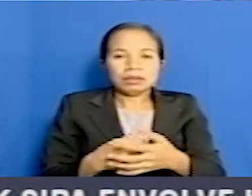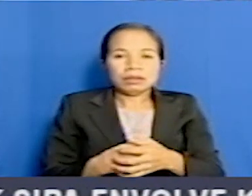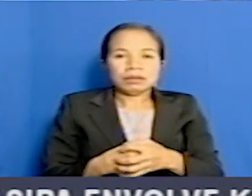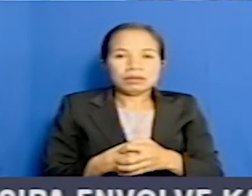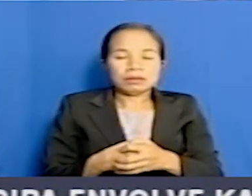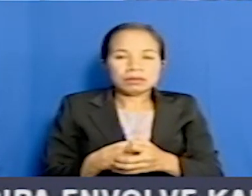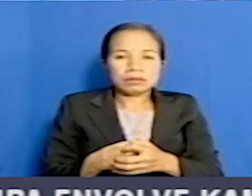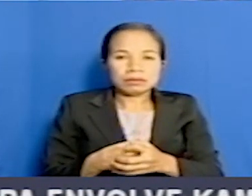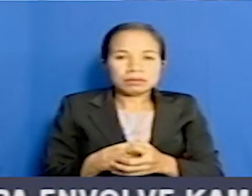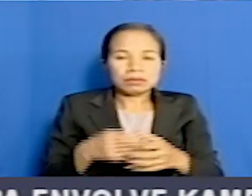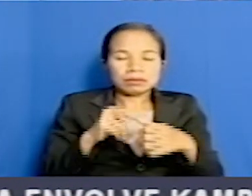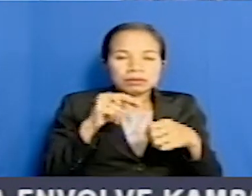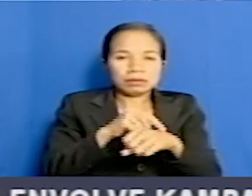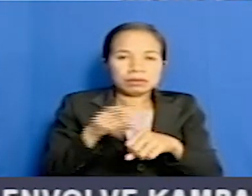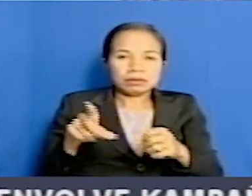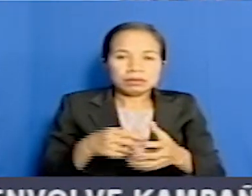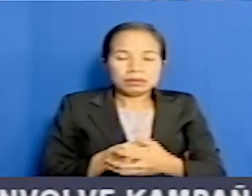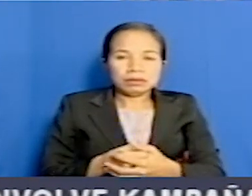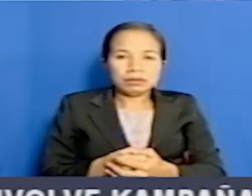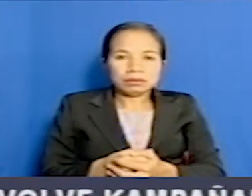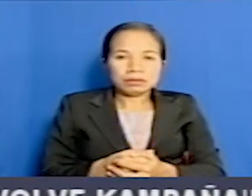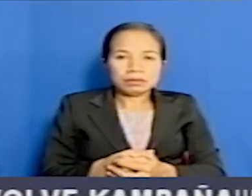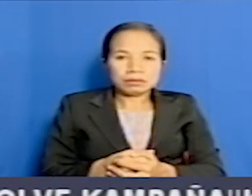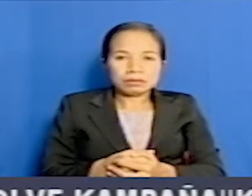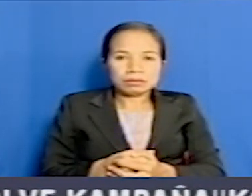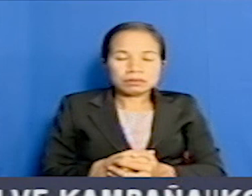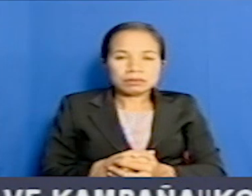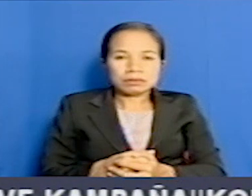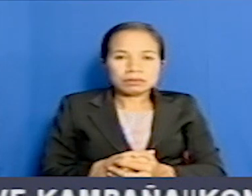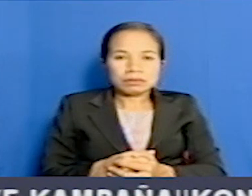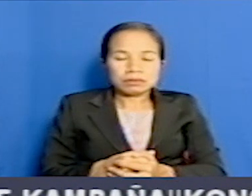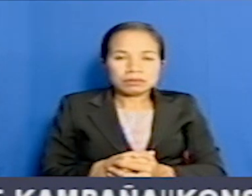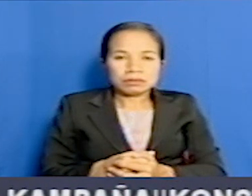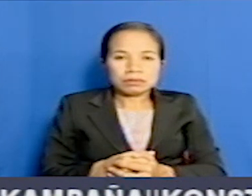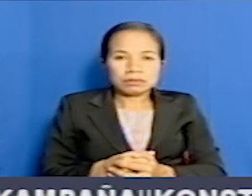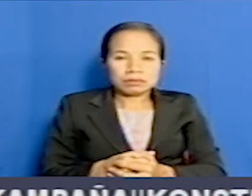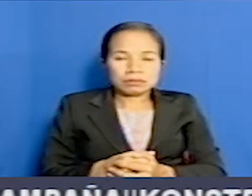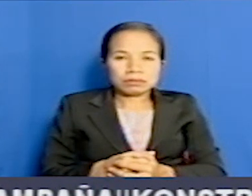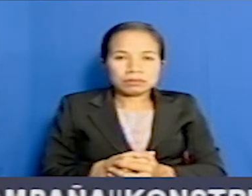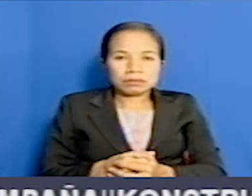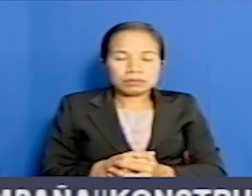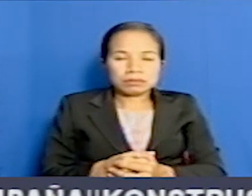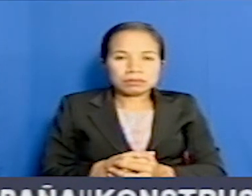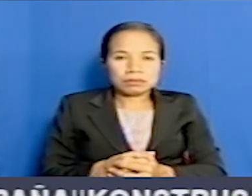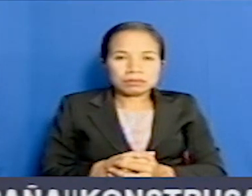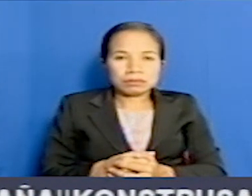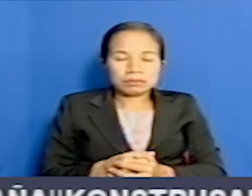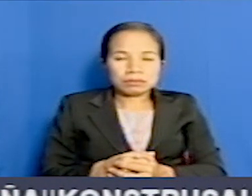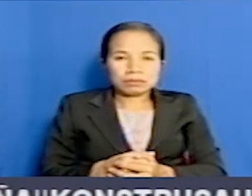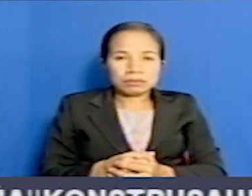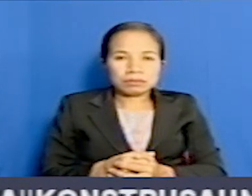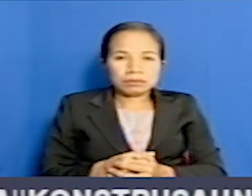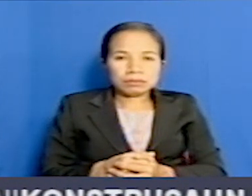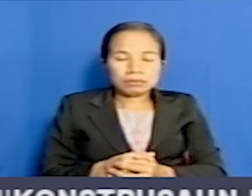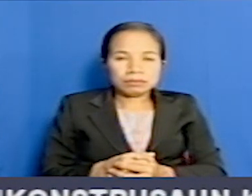desenvolvimento nacional. Para assinalar o lançamento da Estratégia Nacional para a Proteção Social entre